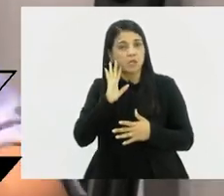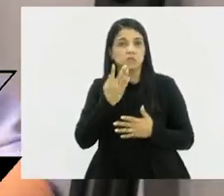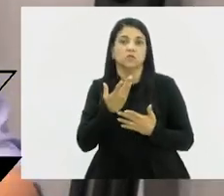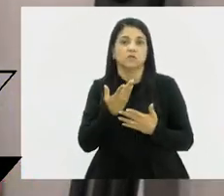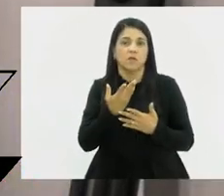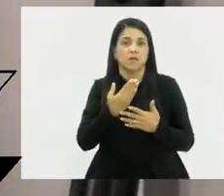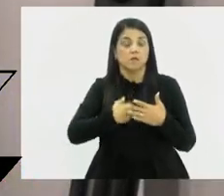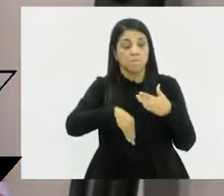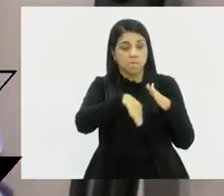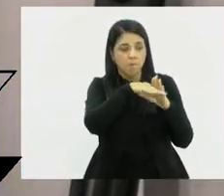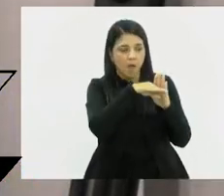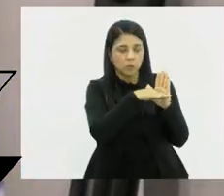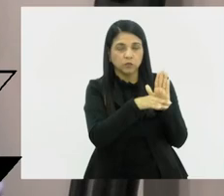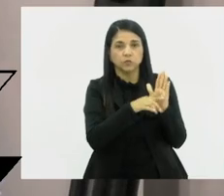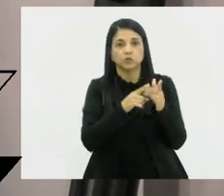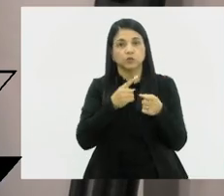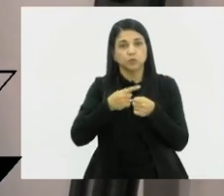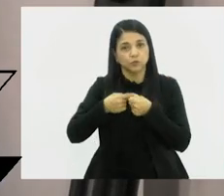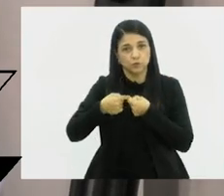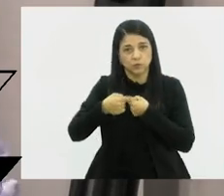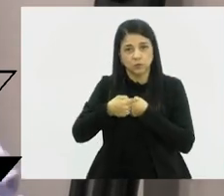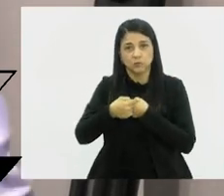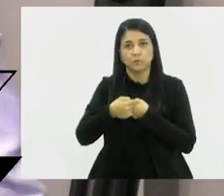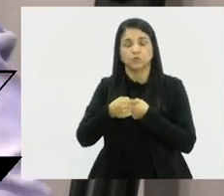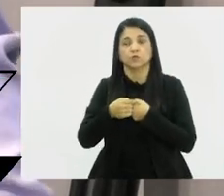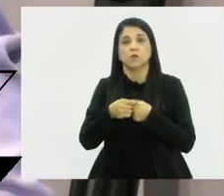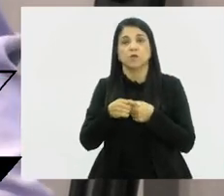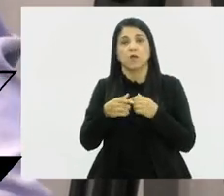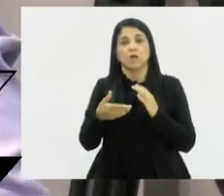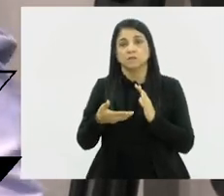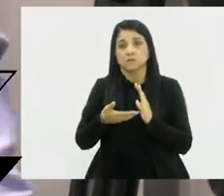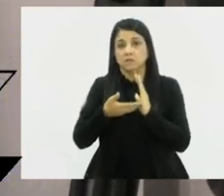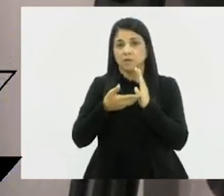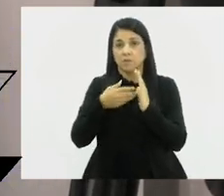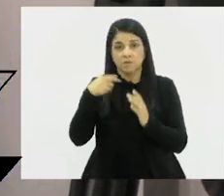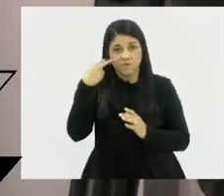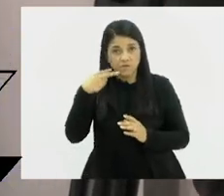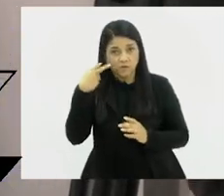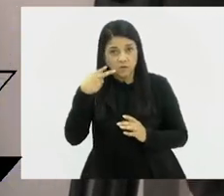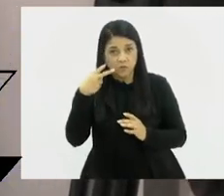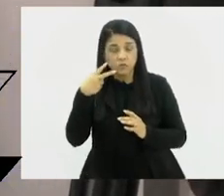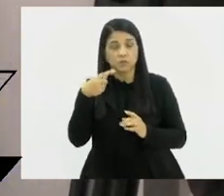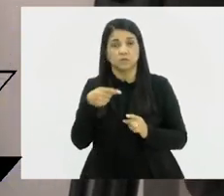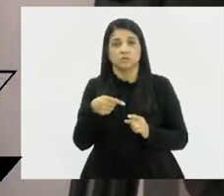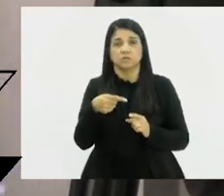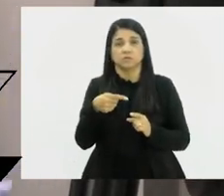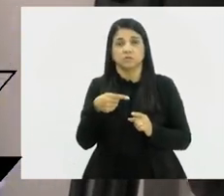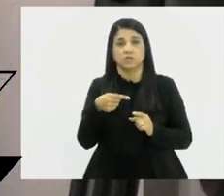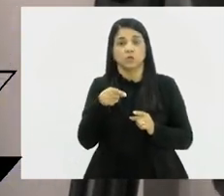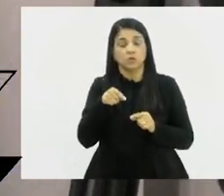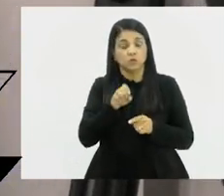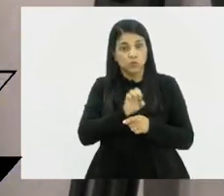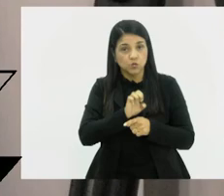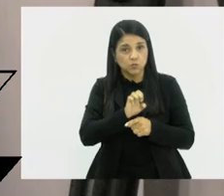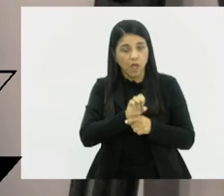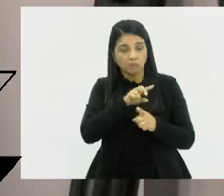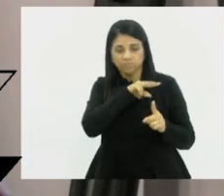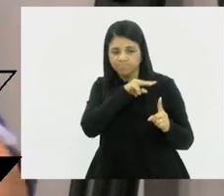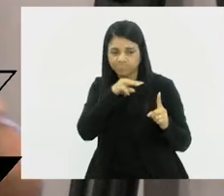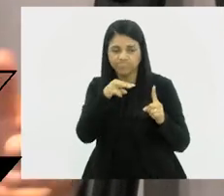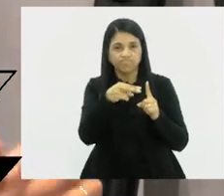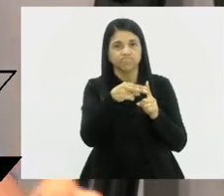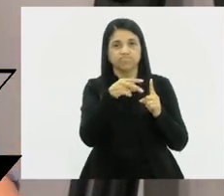os municípios. E nós, agentes municipais, as câmaras de vereadores, baseados no que o Estado produz do ponto de vista